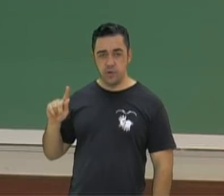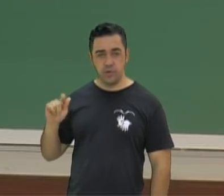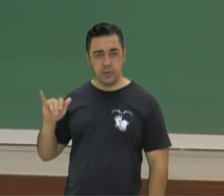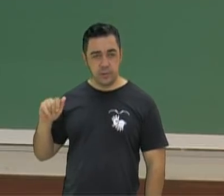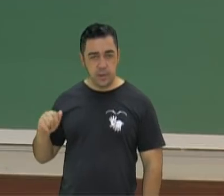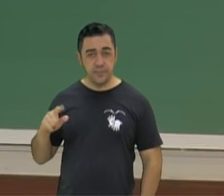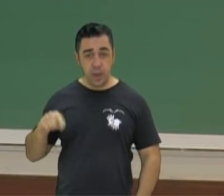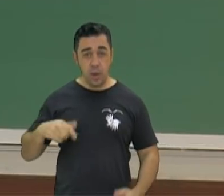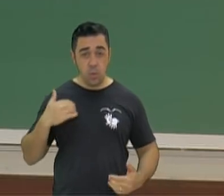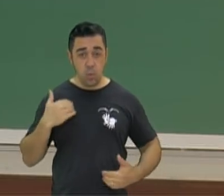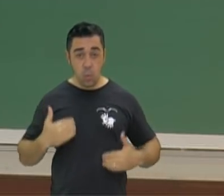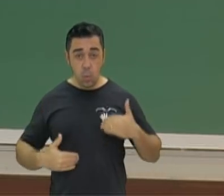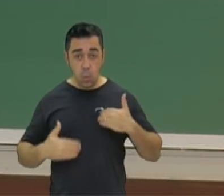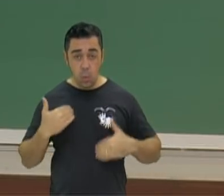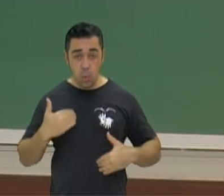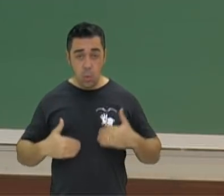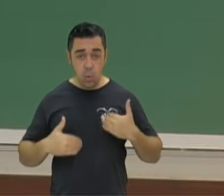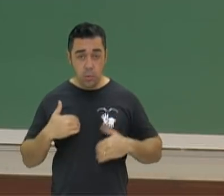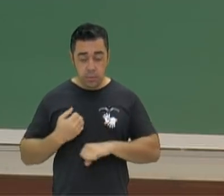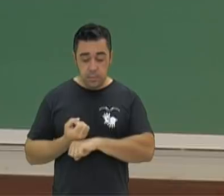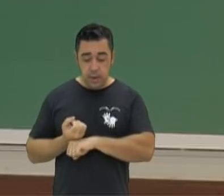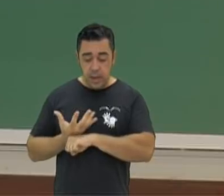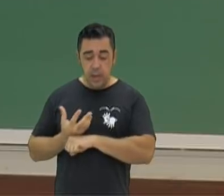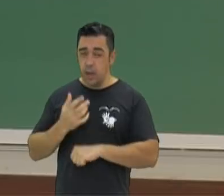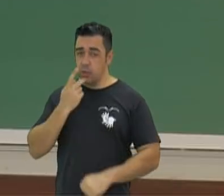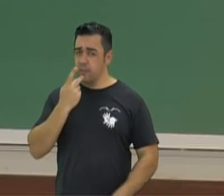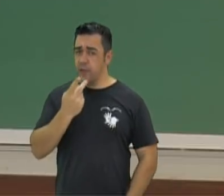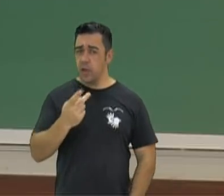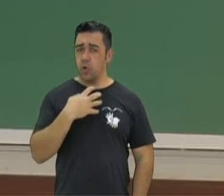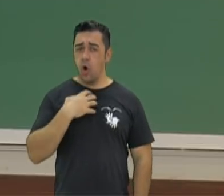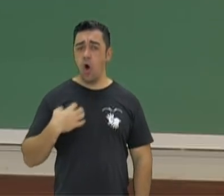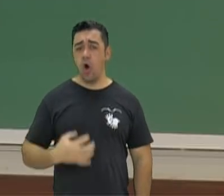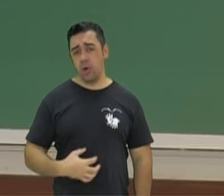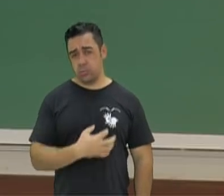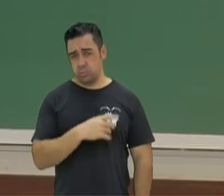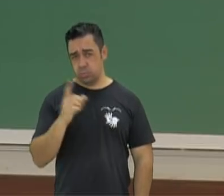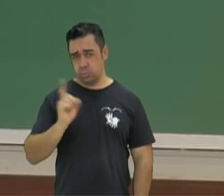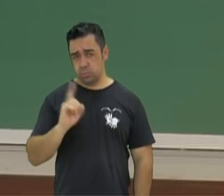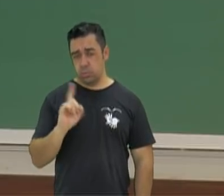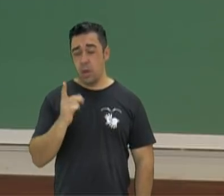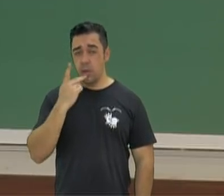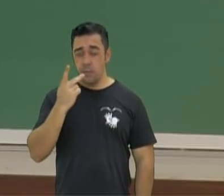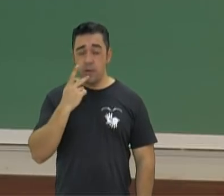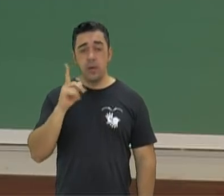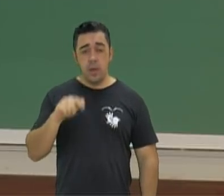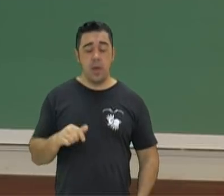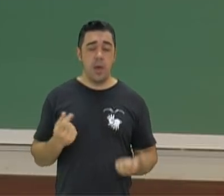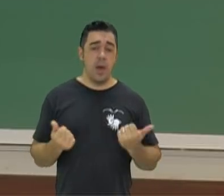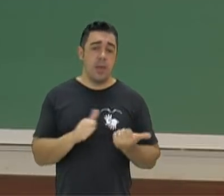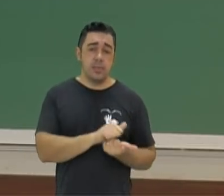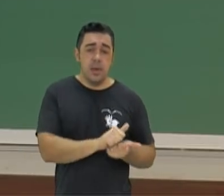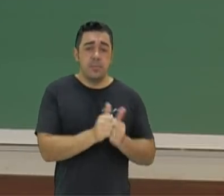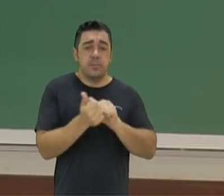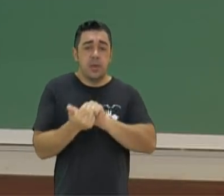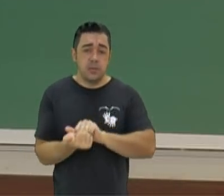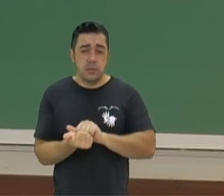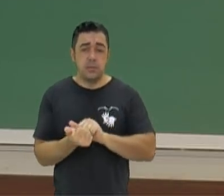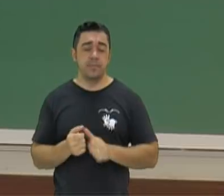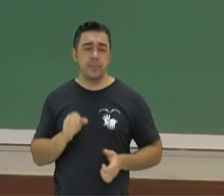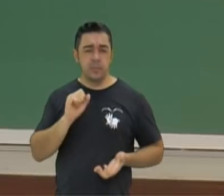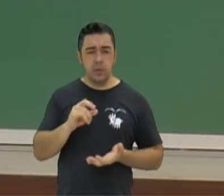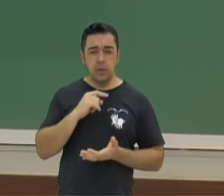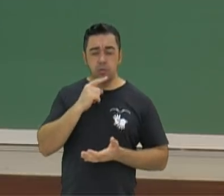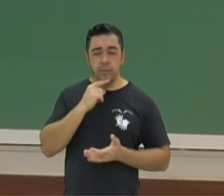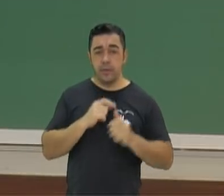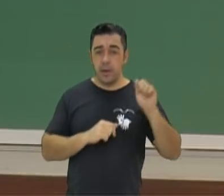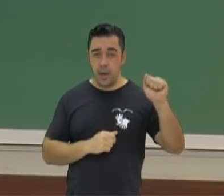do corpo da baleia em geral. Né? Eu não estou falando de um órgão específico. Então, a gente está falando aqui da convergência adaptativa, tá? Mas se nesse aqui você ficou em dúvida entre